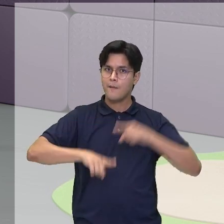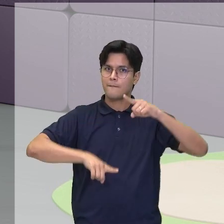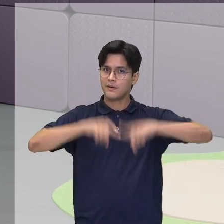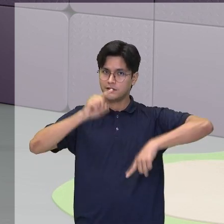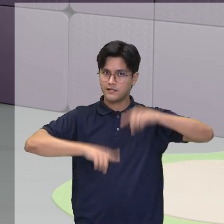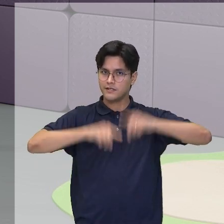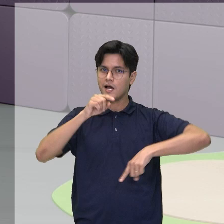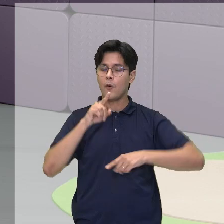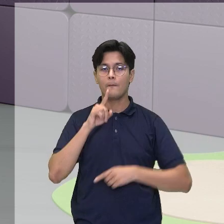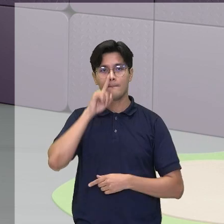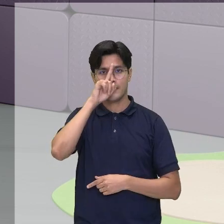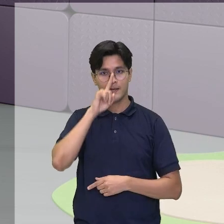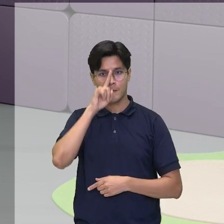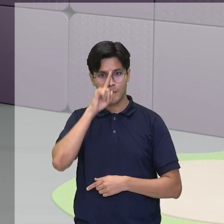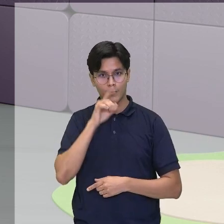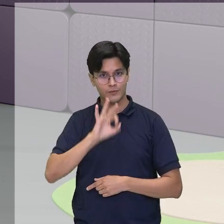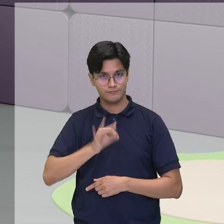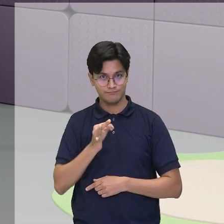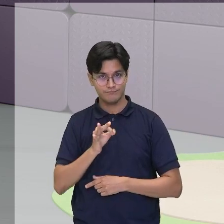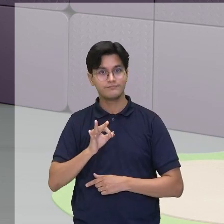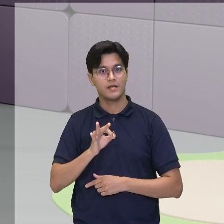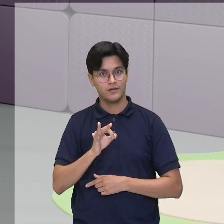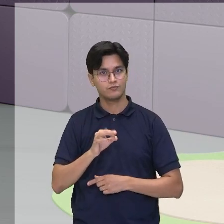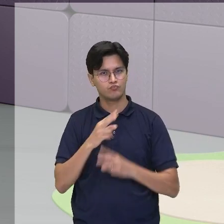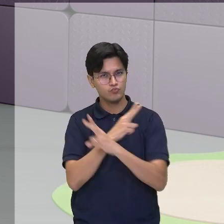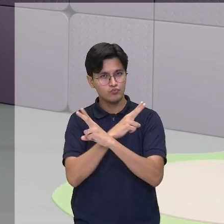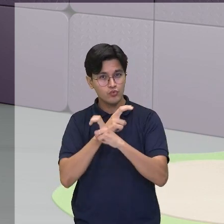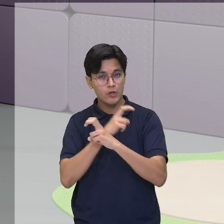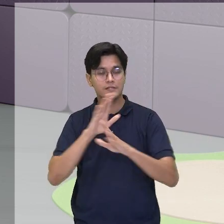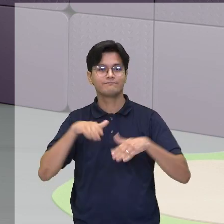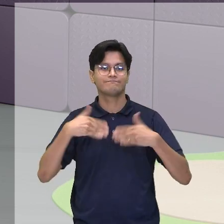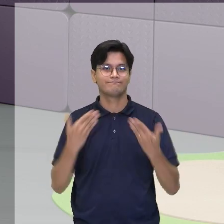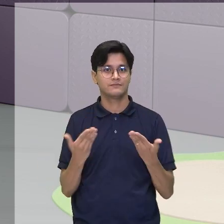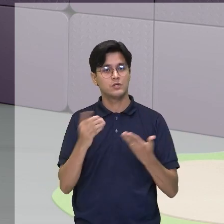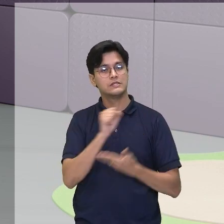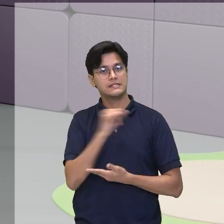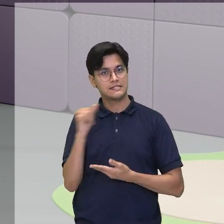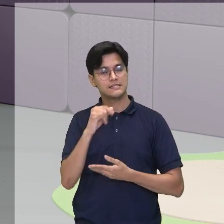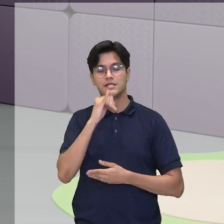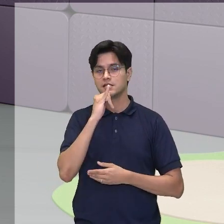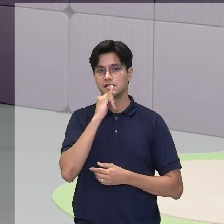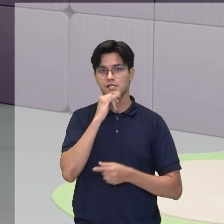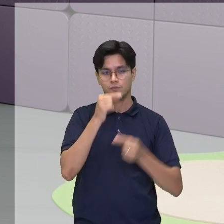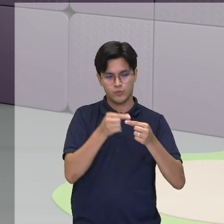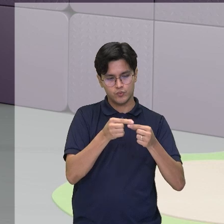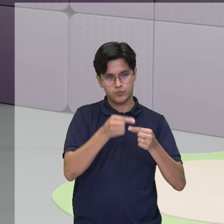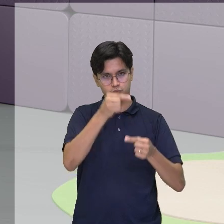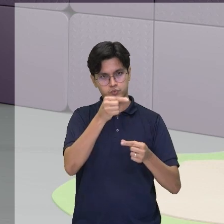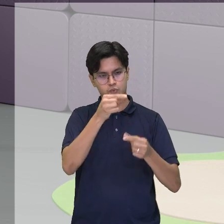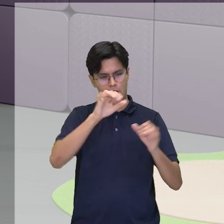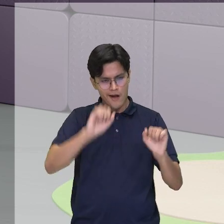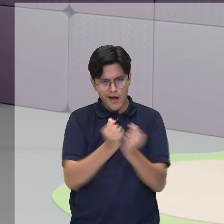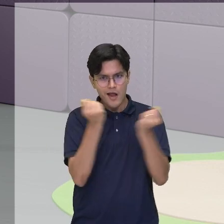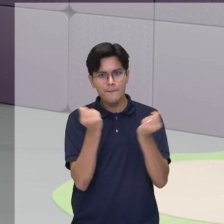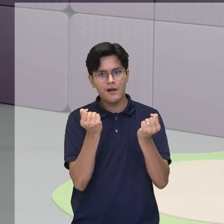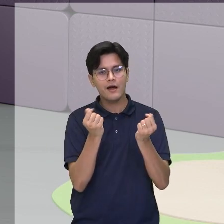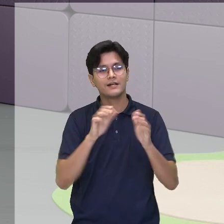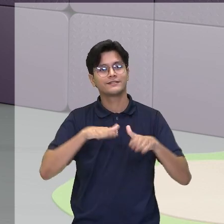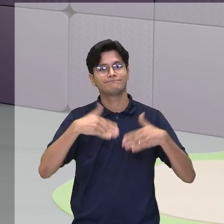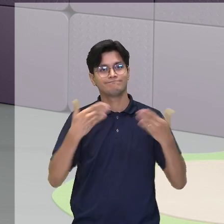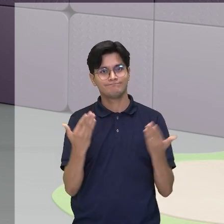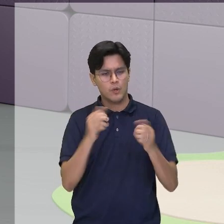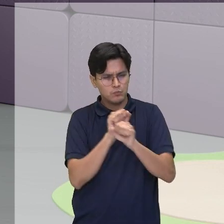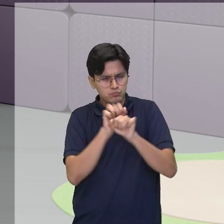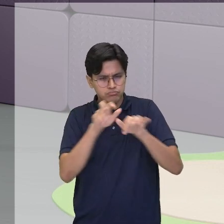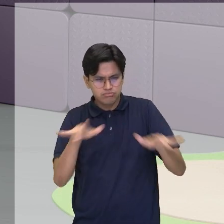substância ali tóxica. Então, quando se quebrava o termômetro, fazia a exposição a